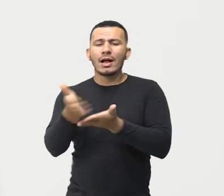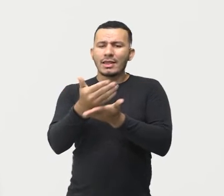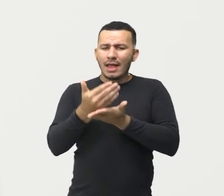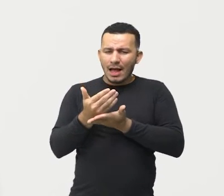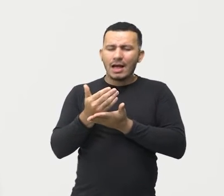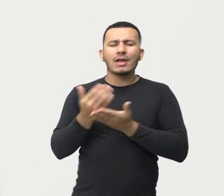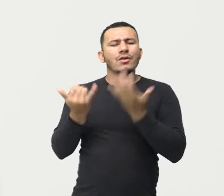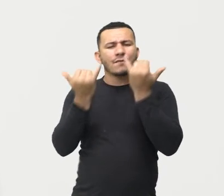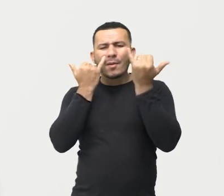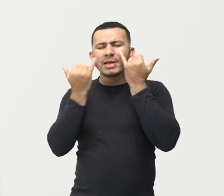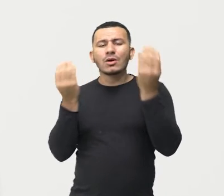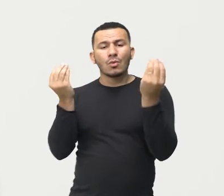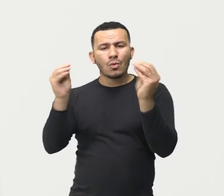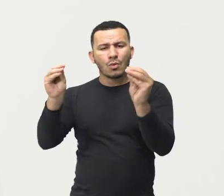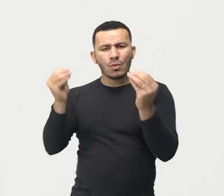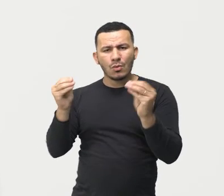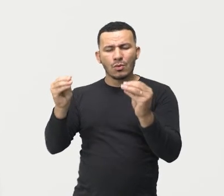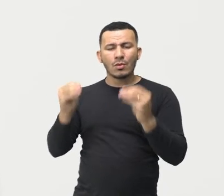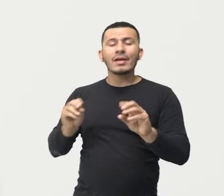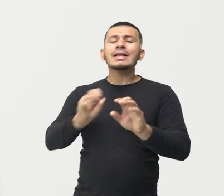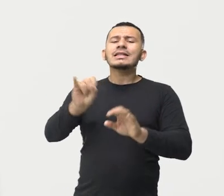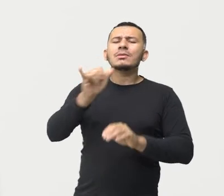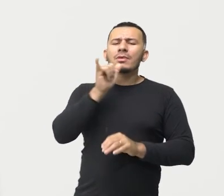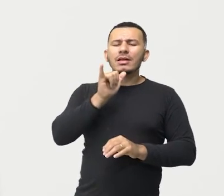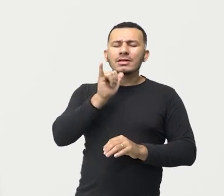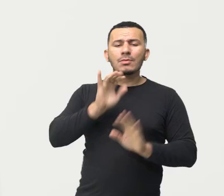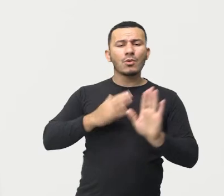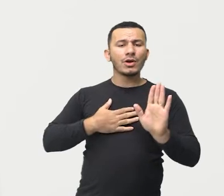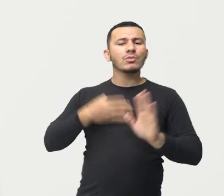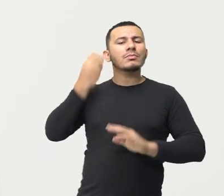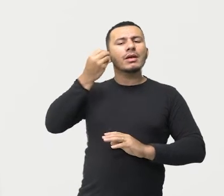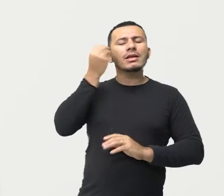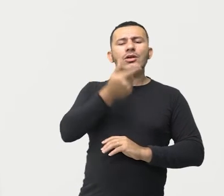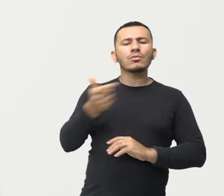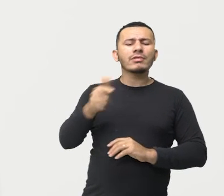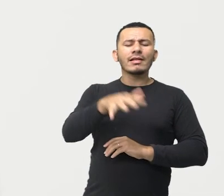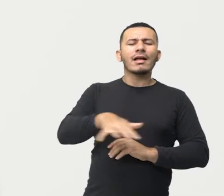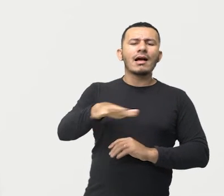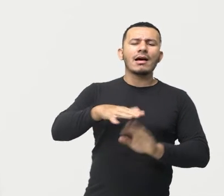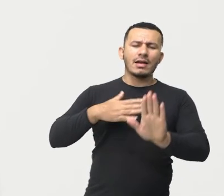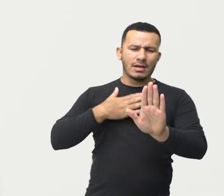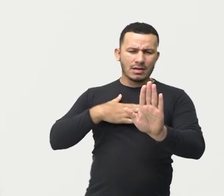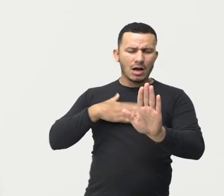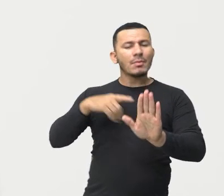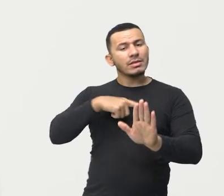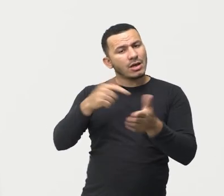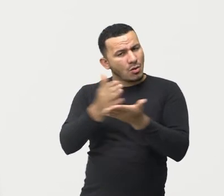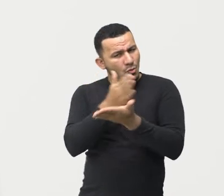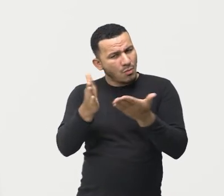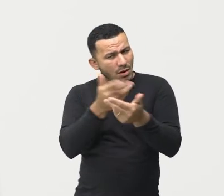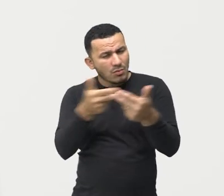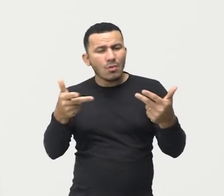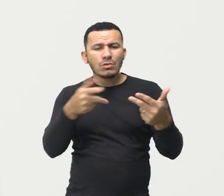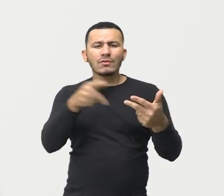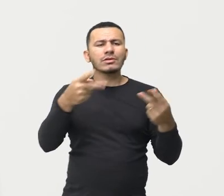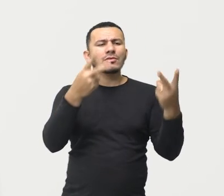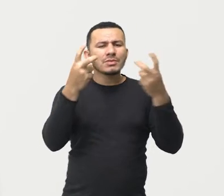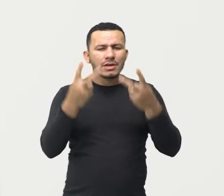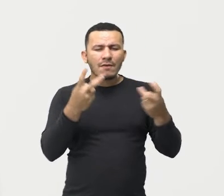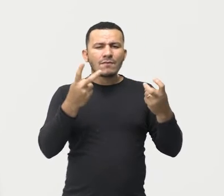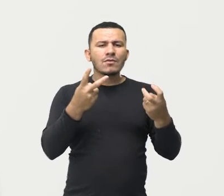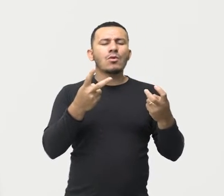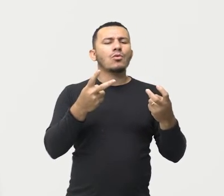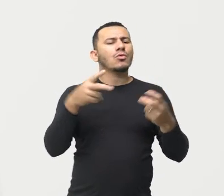com informações. Ah, professora, mas se eu não trabalhar com aquilo? Não tem problema. Algum dado que você observou,